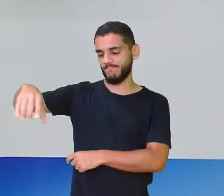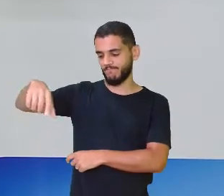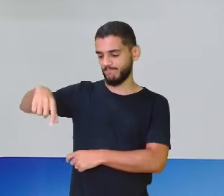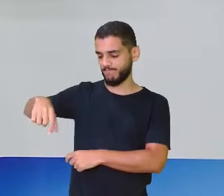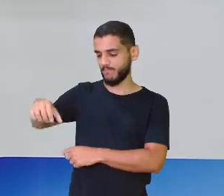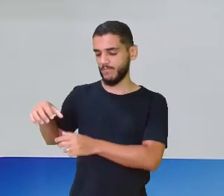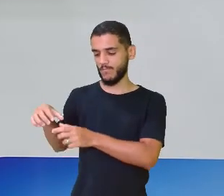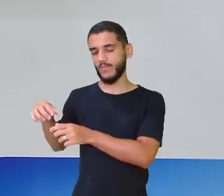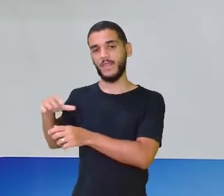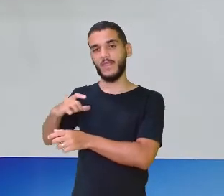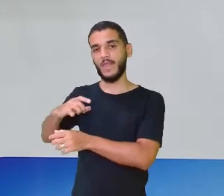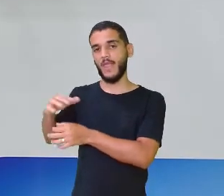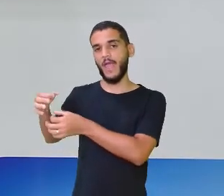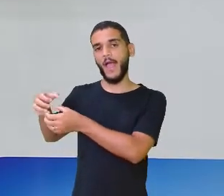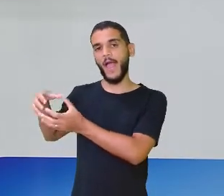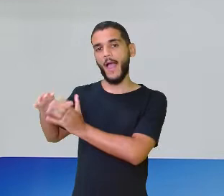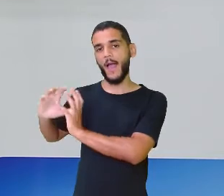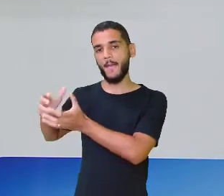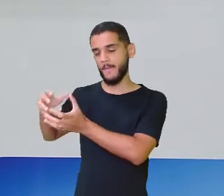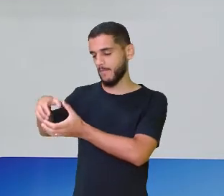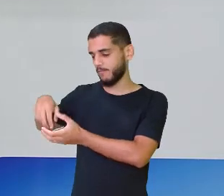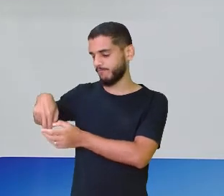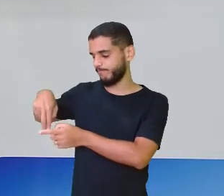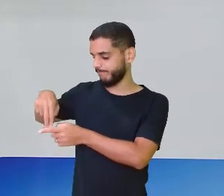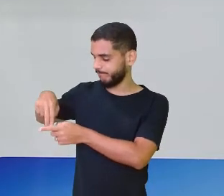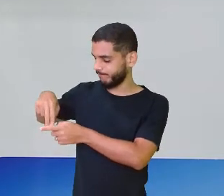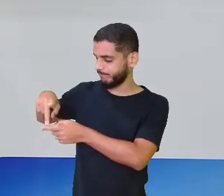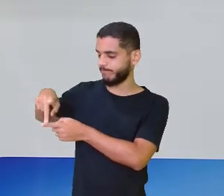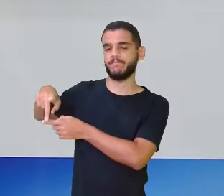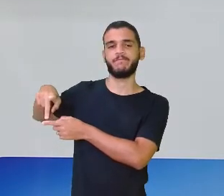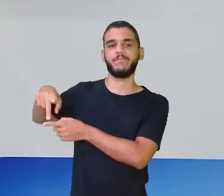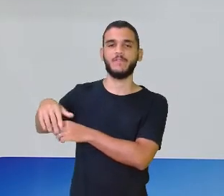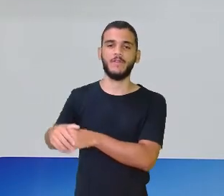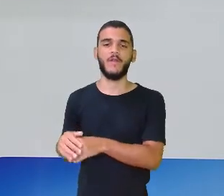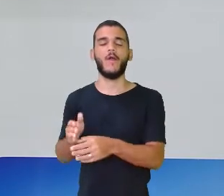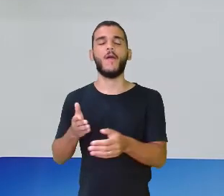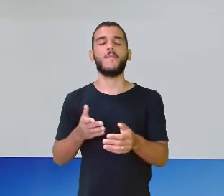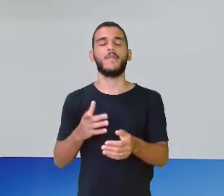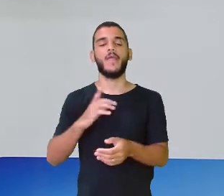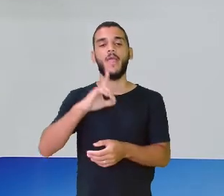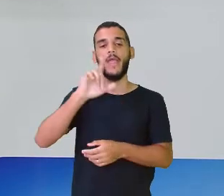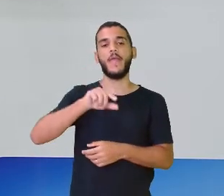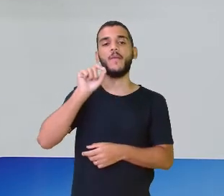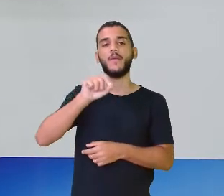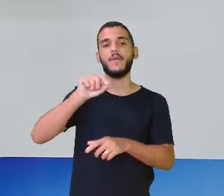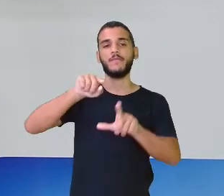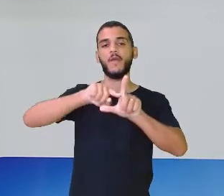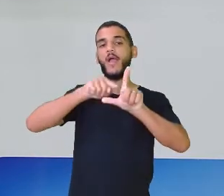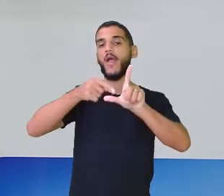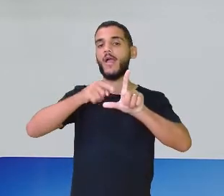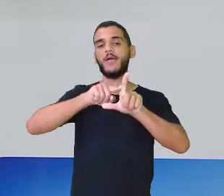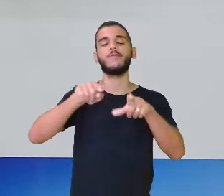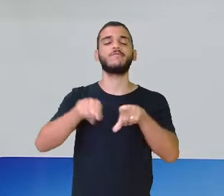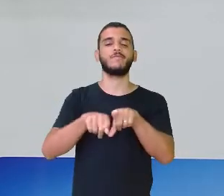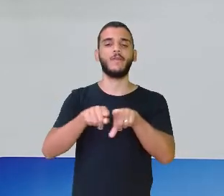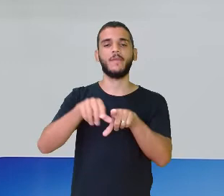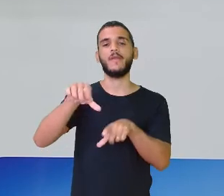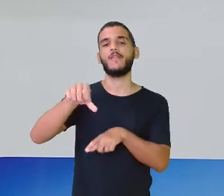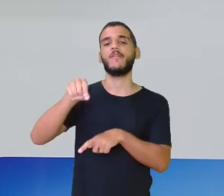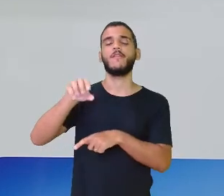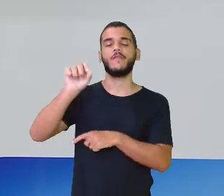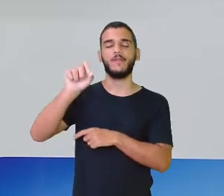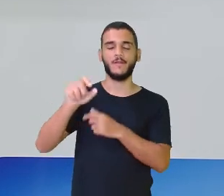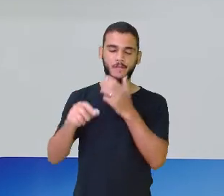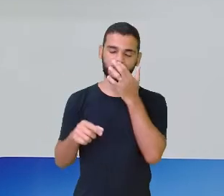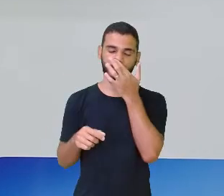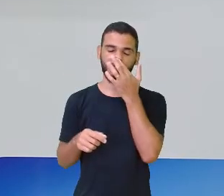a bola para chutar durante o escanteio, aquilo ali é um ângulo de 90 graus. Um